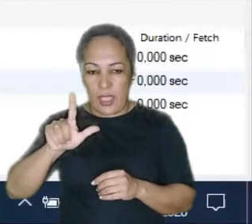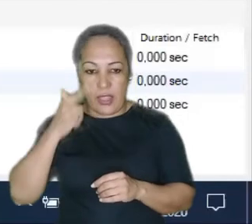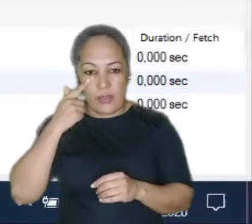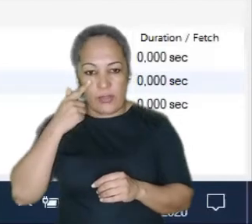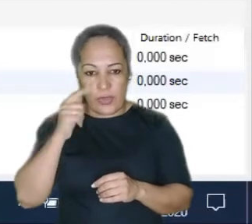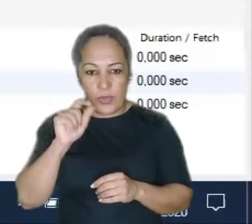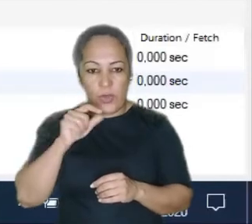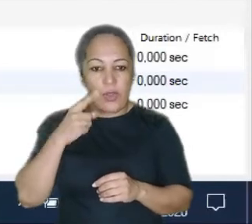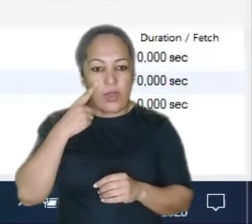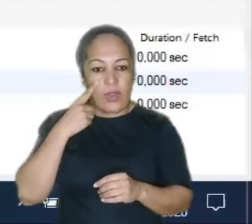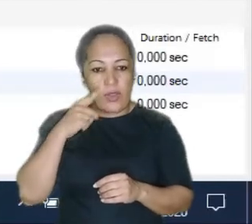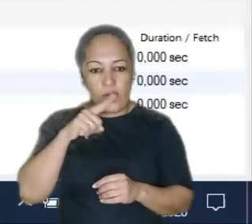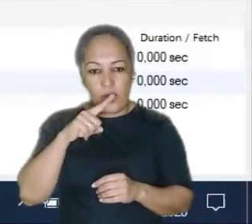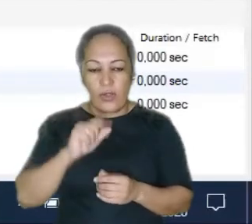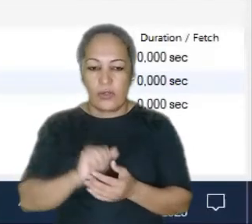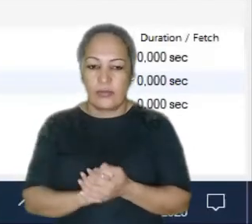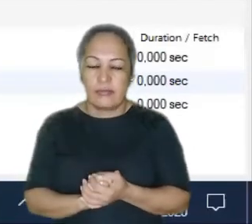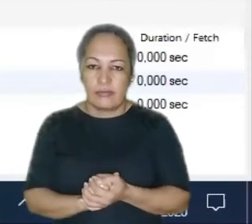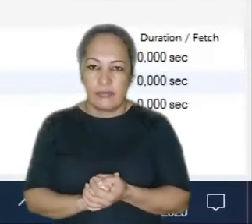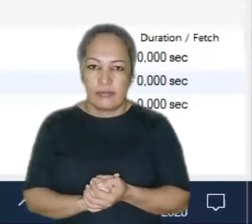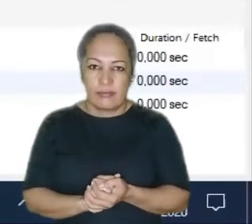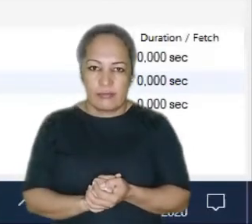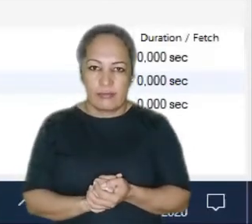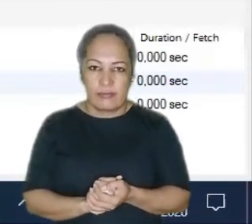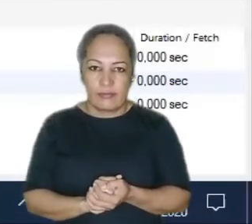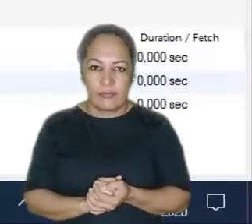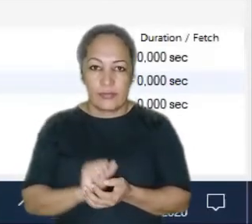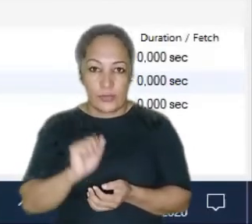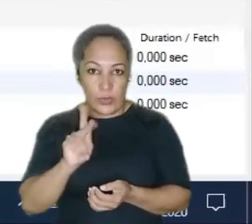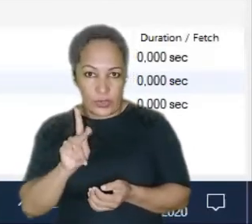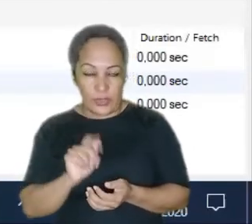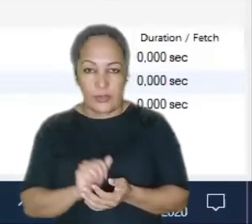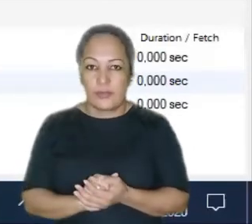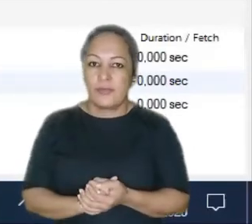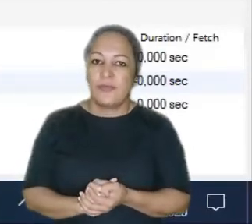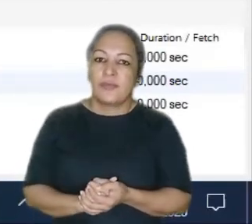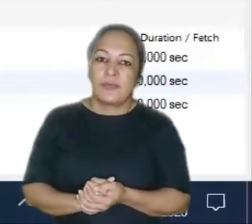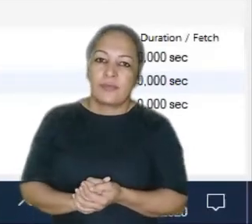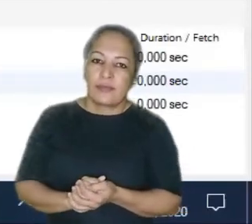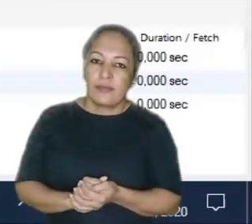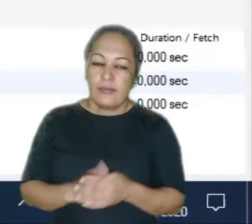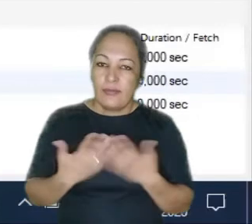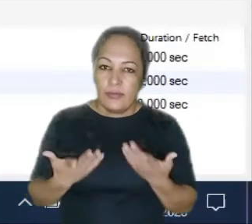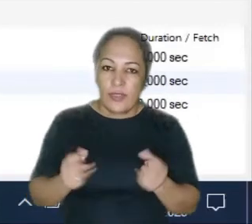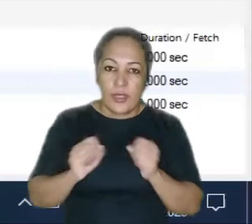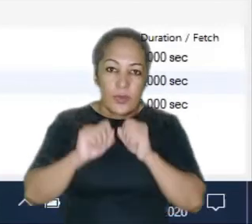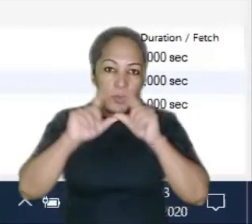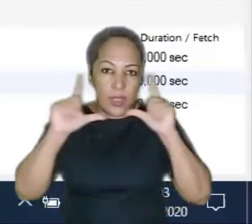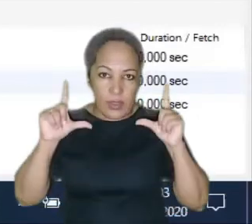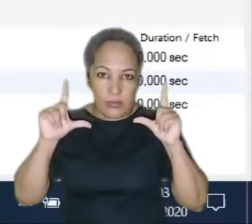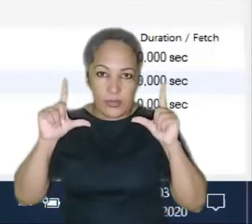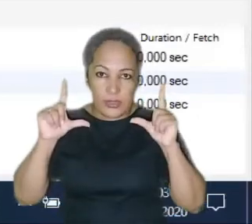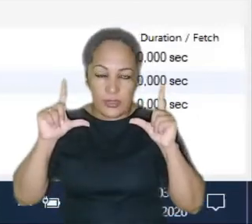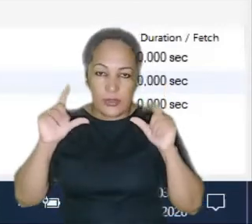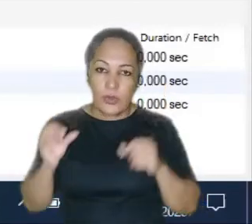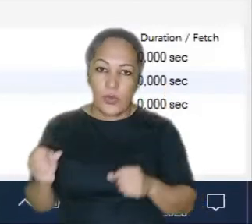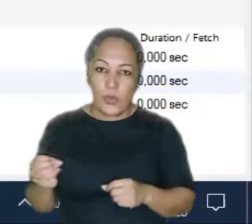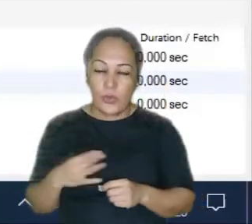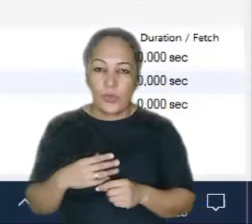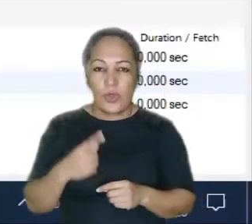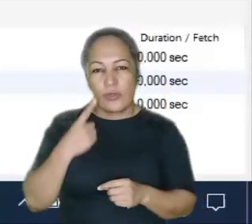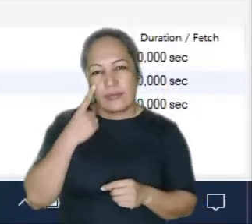O símbolozinho do golfinho. Tá bom? Então, abrir um novo. Aqui é para você